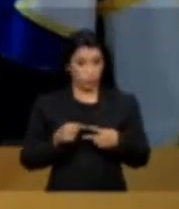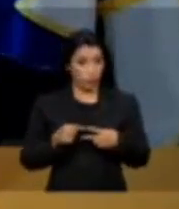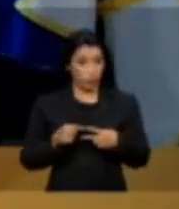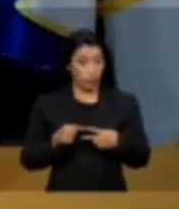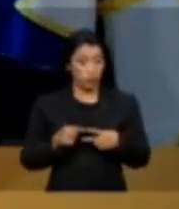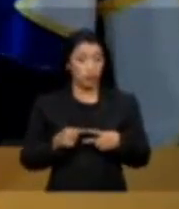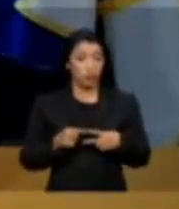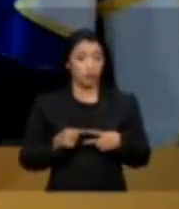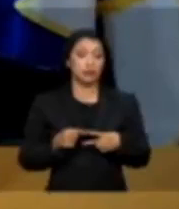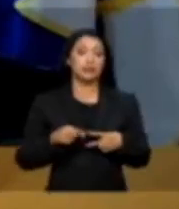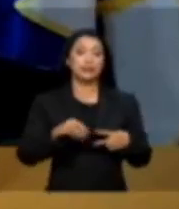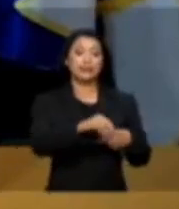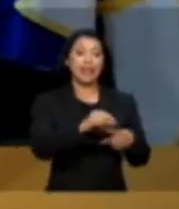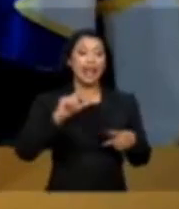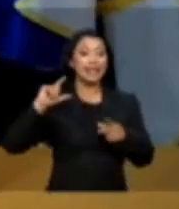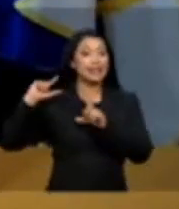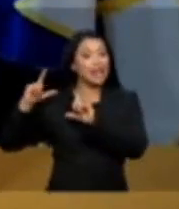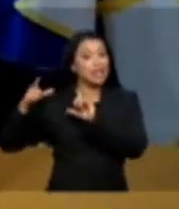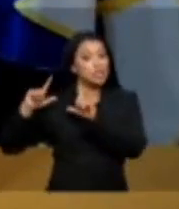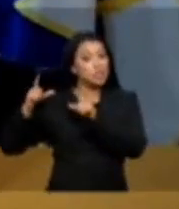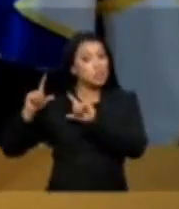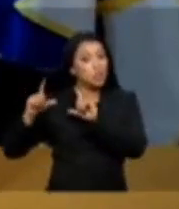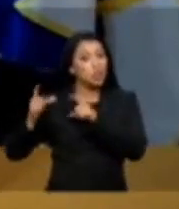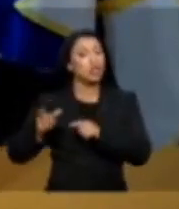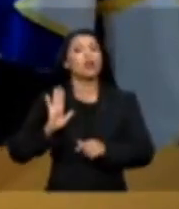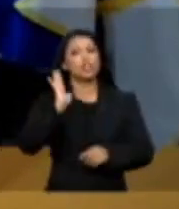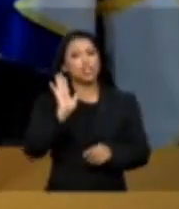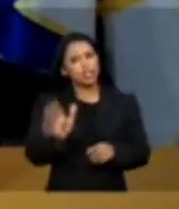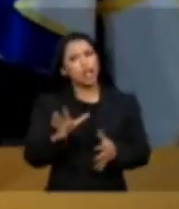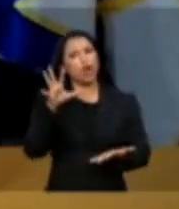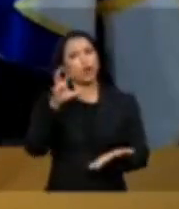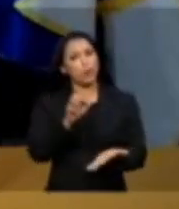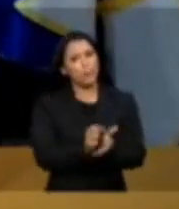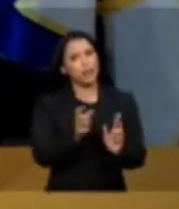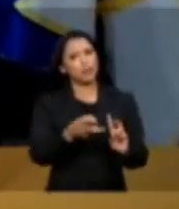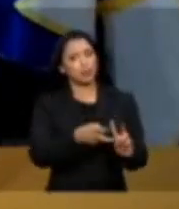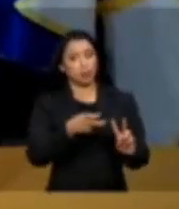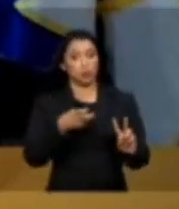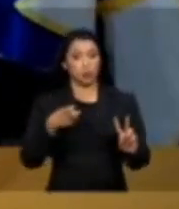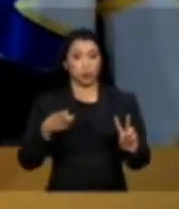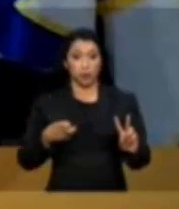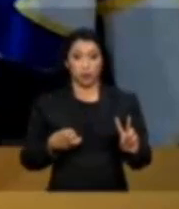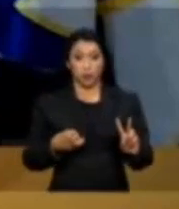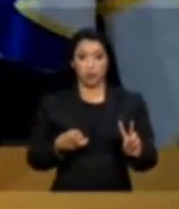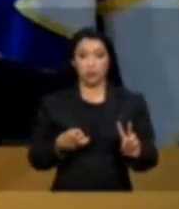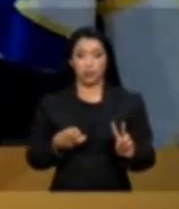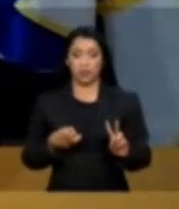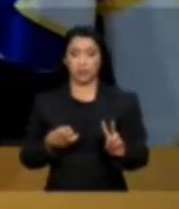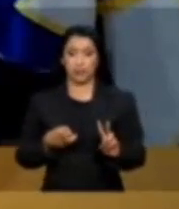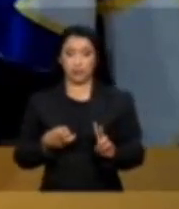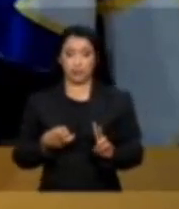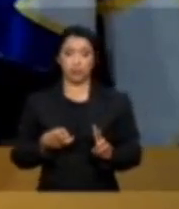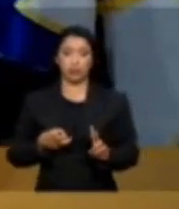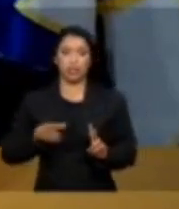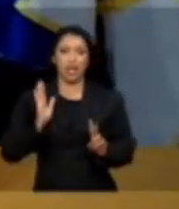deles, serem terras tradicionalmente ocupadas pelos índios, as glebas por eles